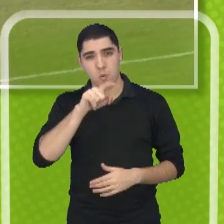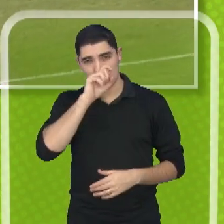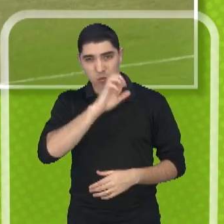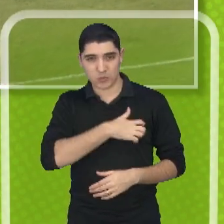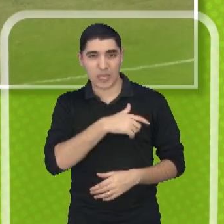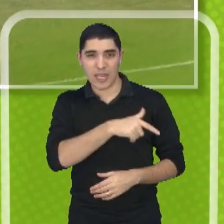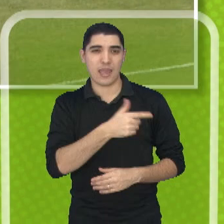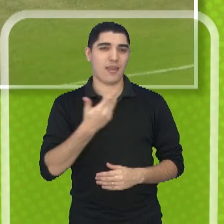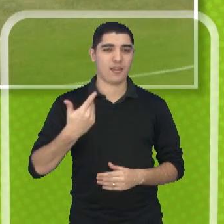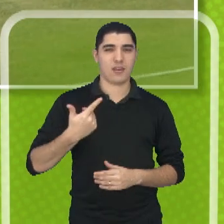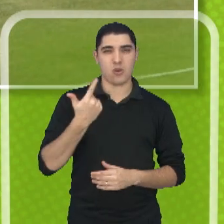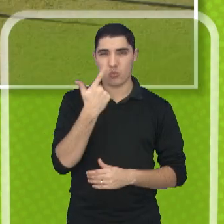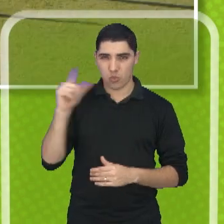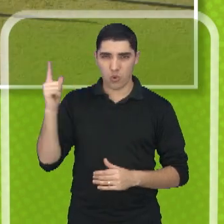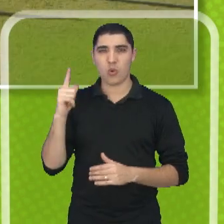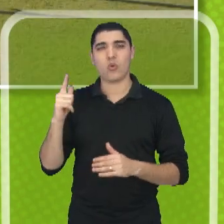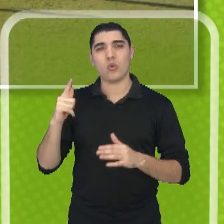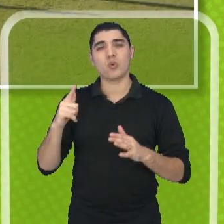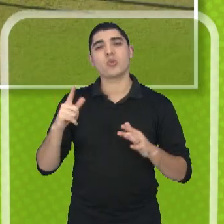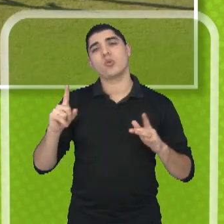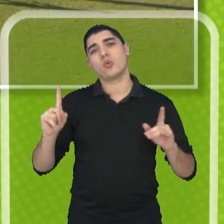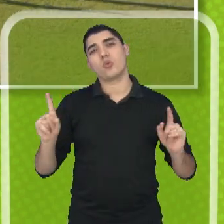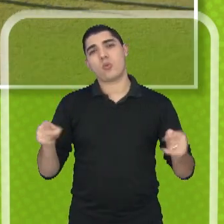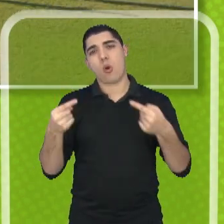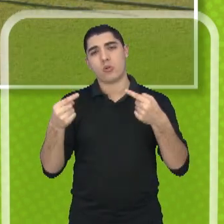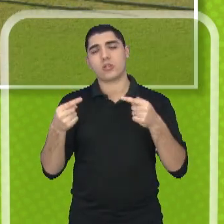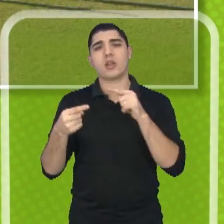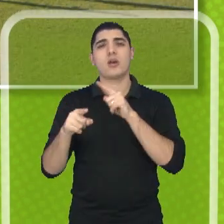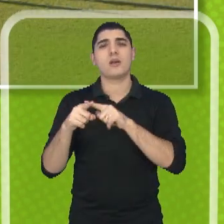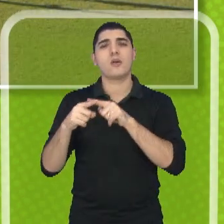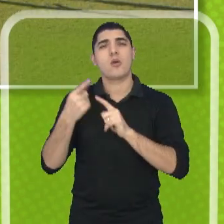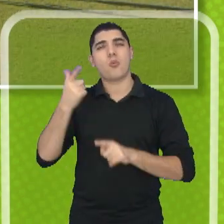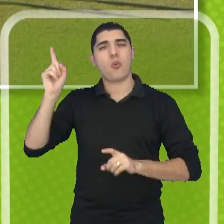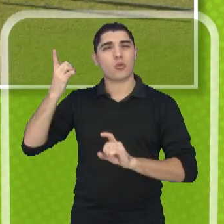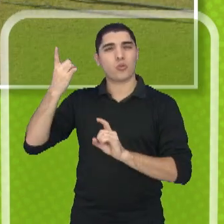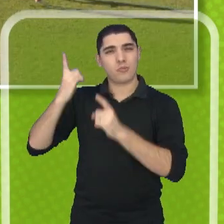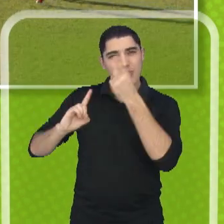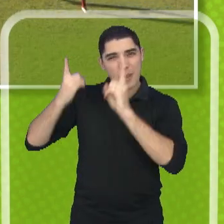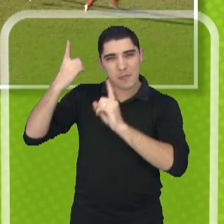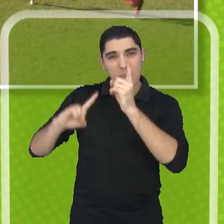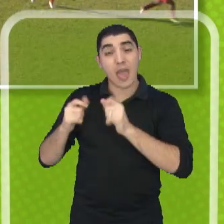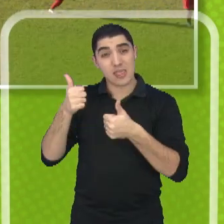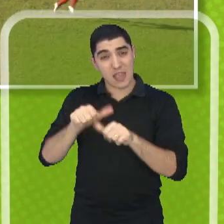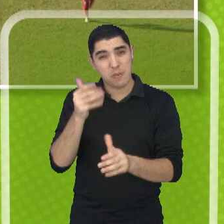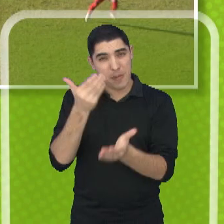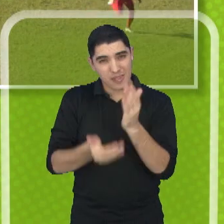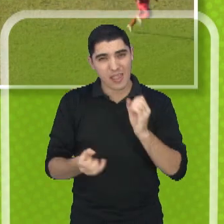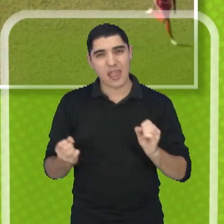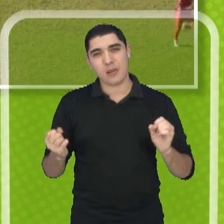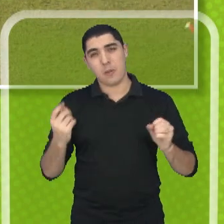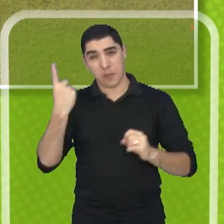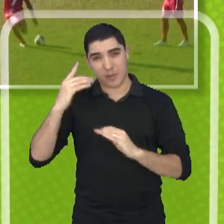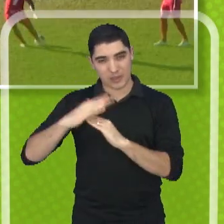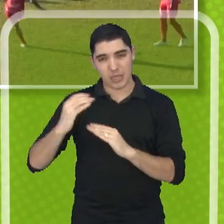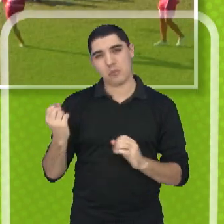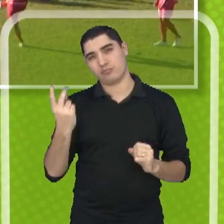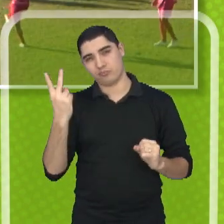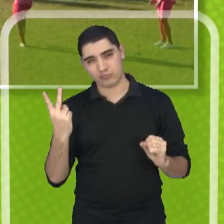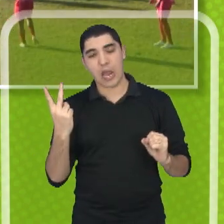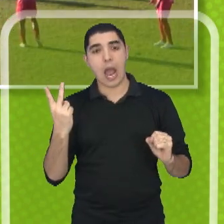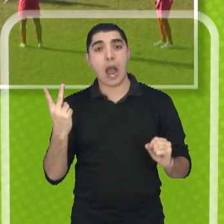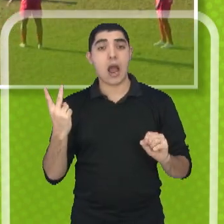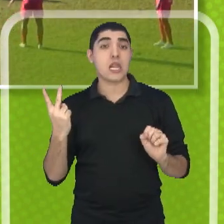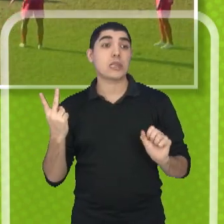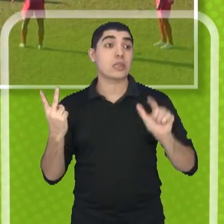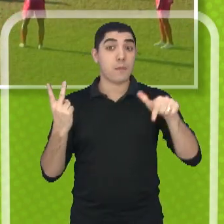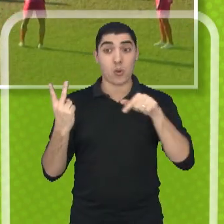mas não foi tão uma reversão assim, foi contra o Grêmio Prudente, que saiu perdendo 2-0 no primeiro tempo. Aí no final do primeiro tempo teve o